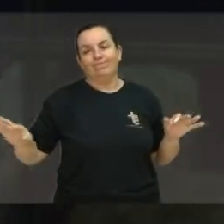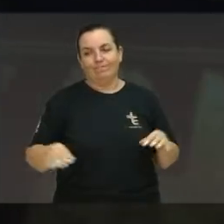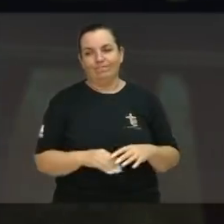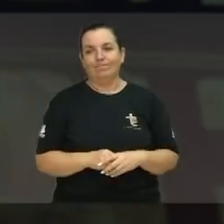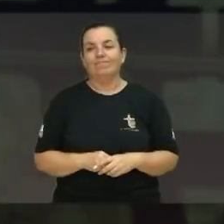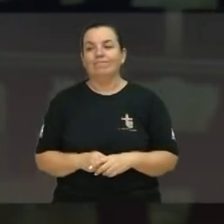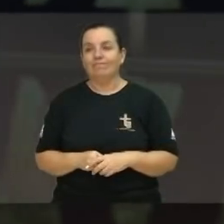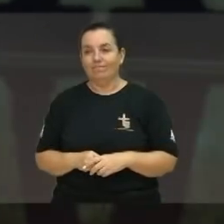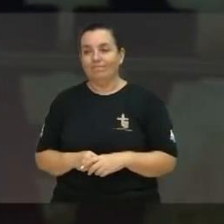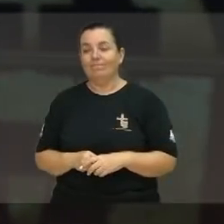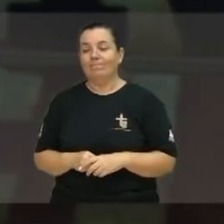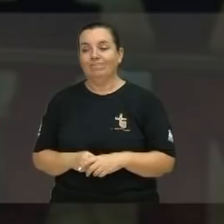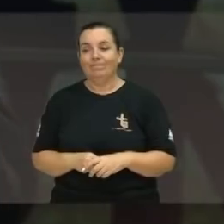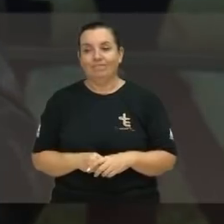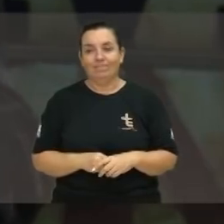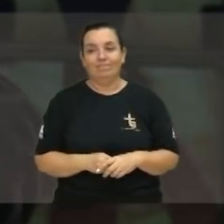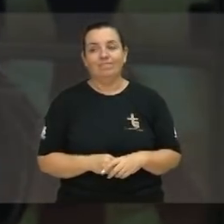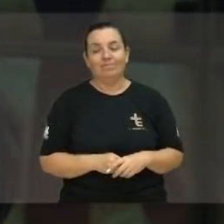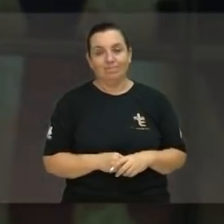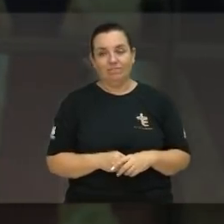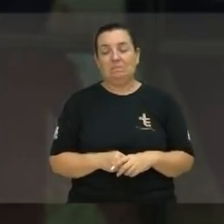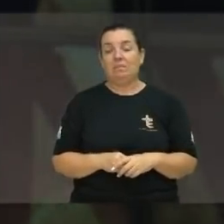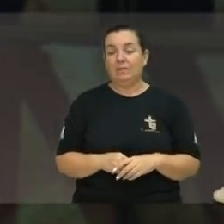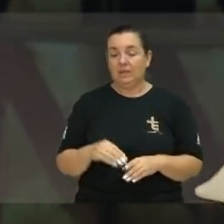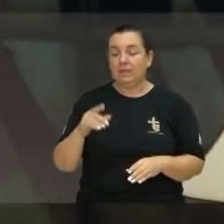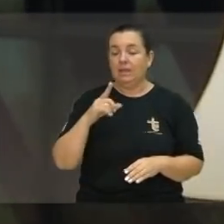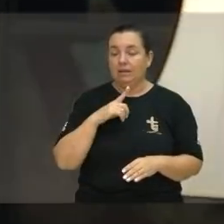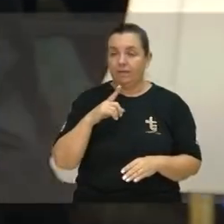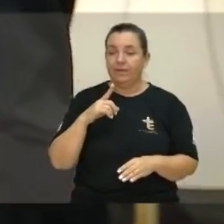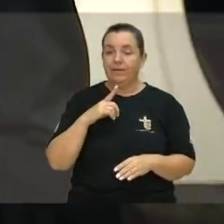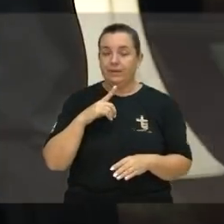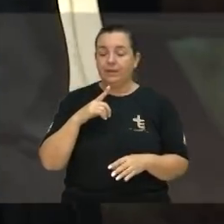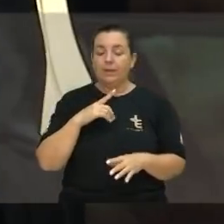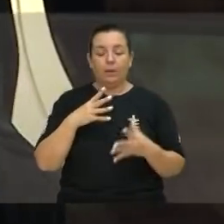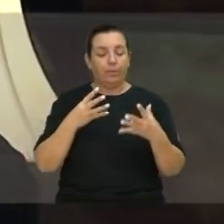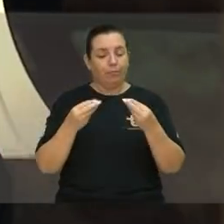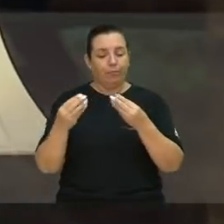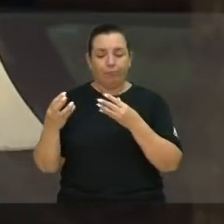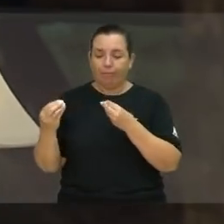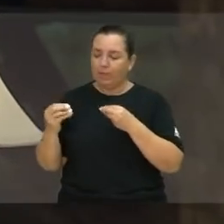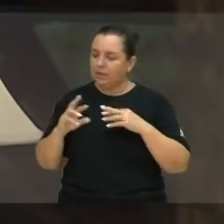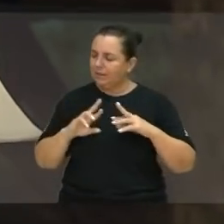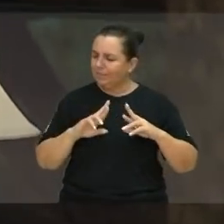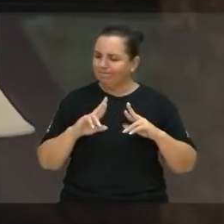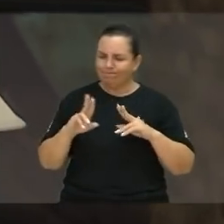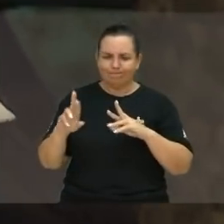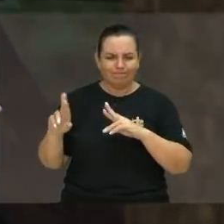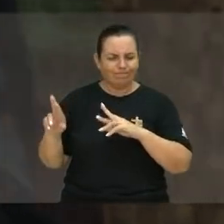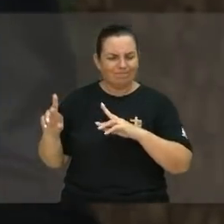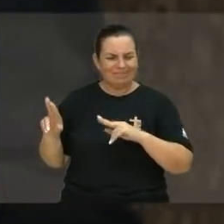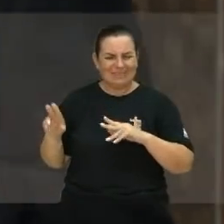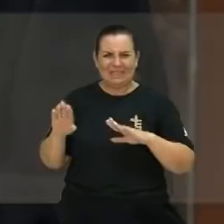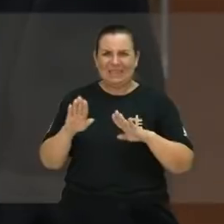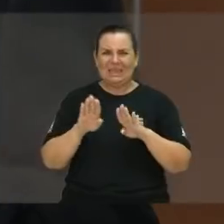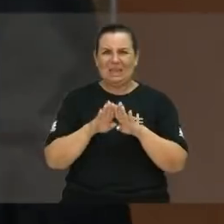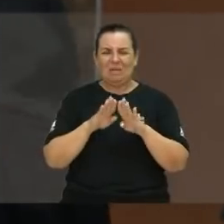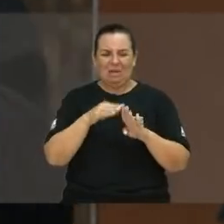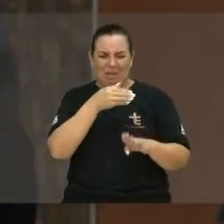e aí olha em períodos tempos culturas de tanta discriminação